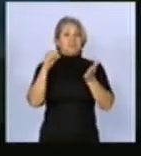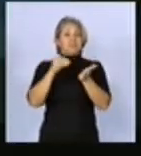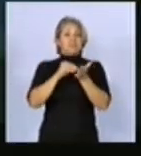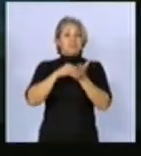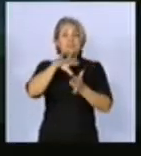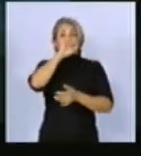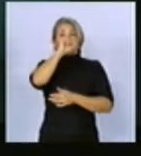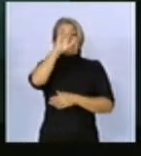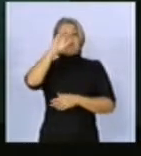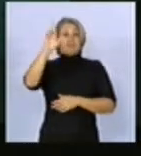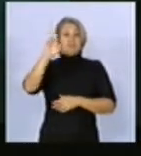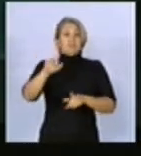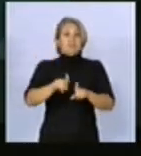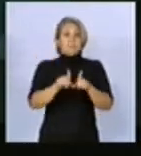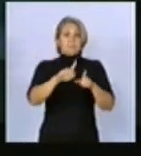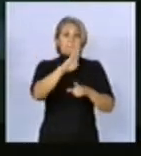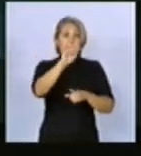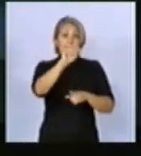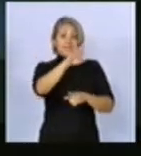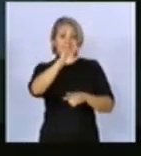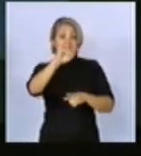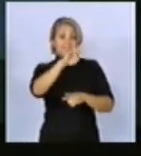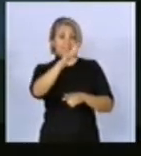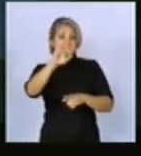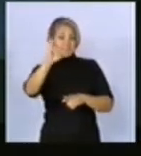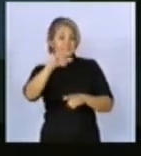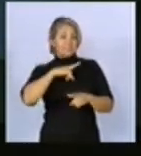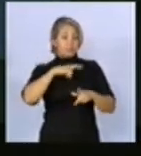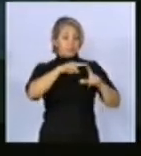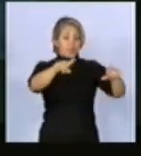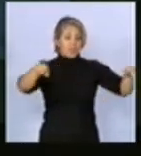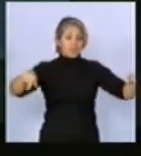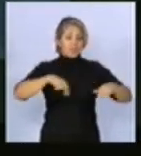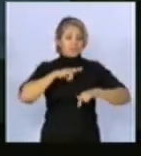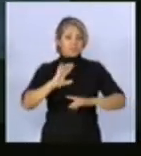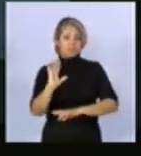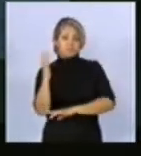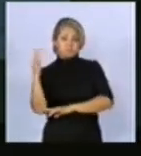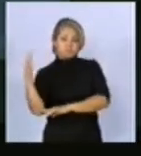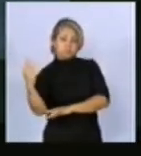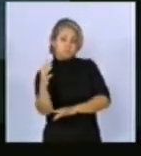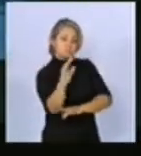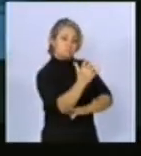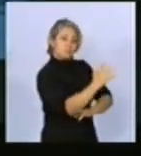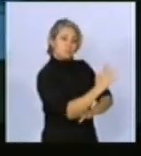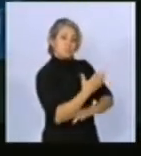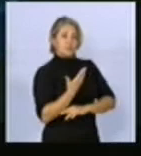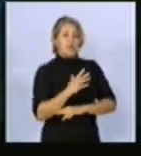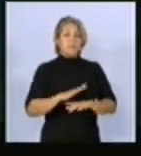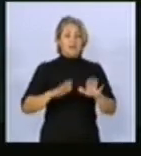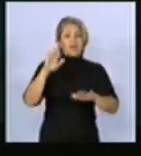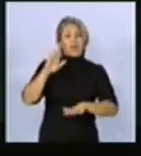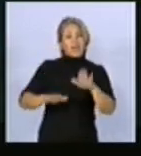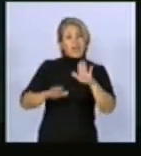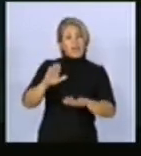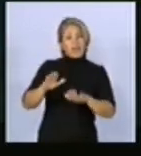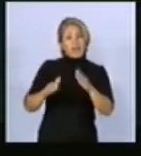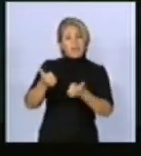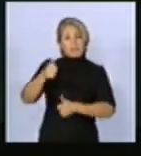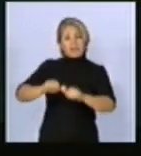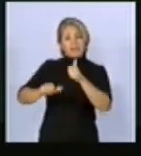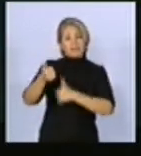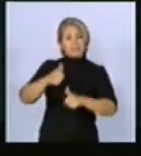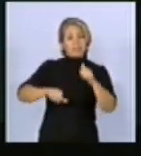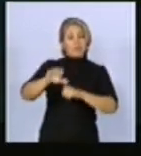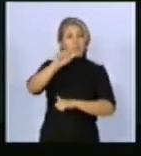vezes Maria uma ilha cercada de Canaviais por todos os lados para avaliar o Ato da cidade sofremos o respiron um